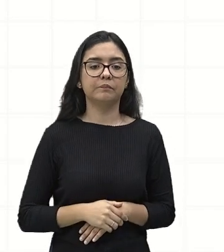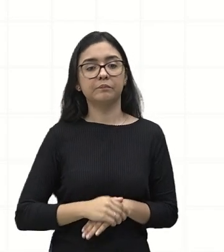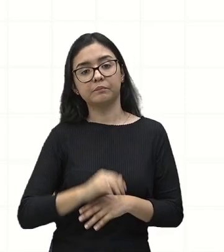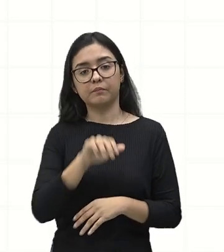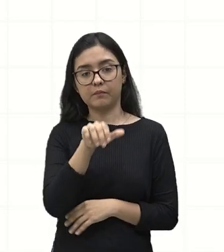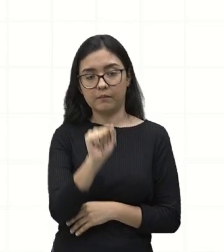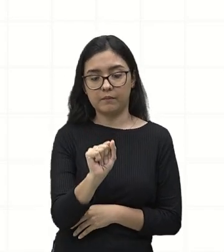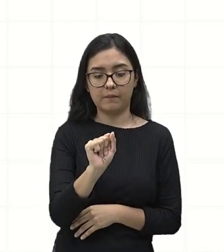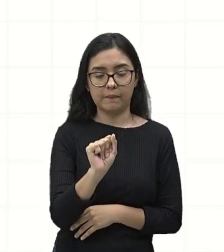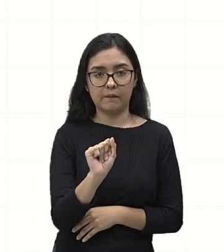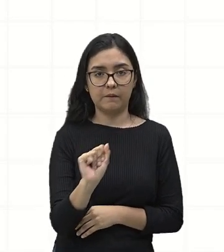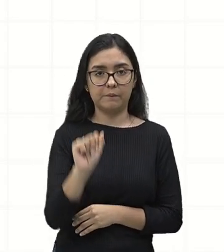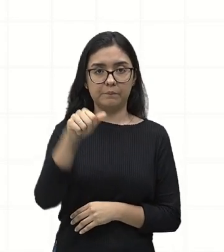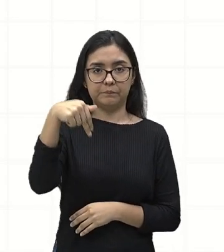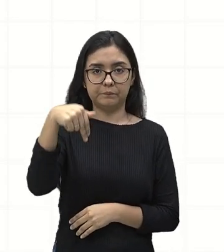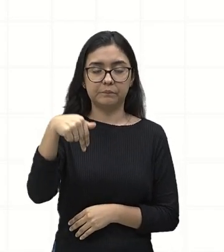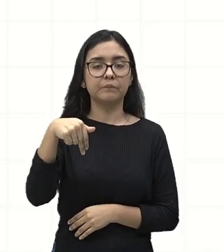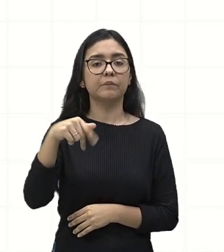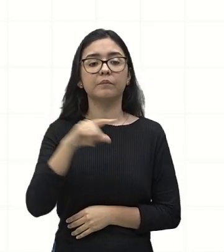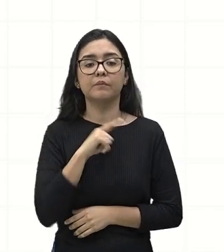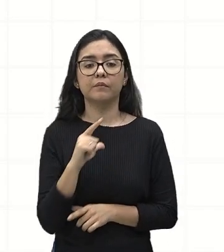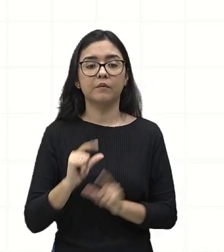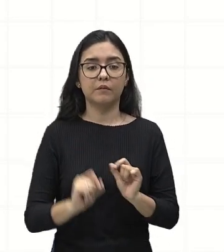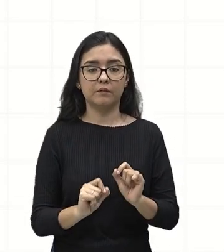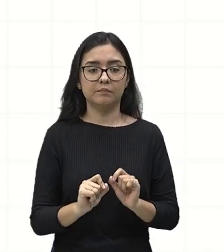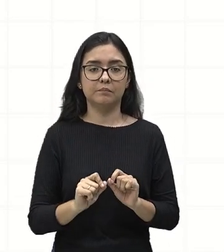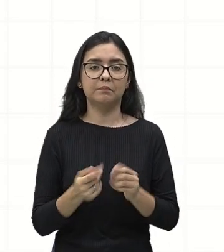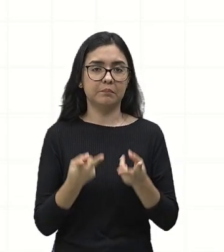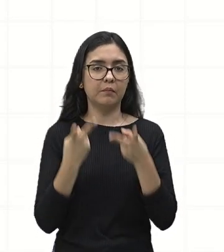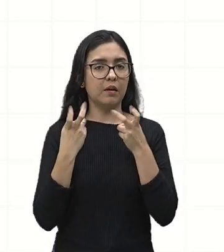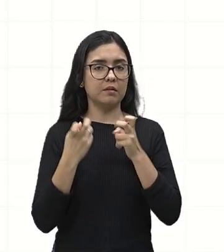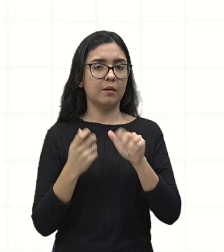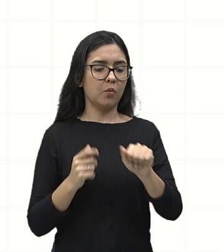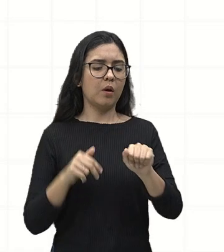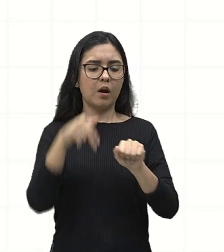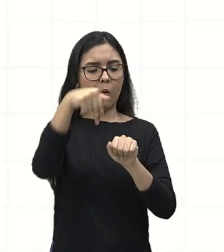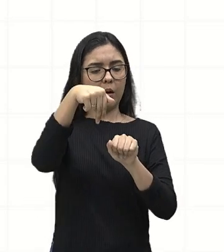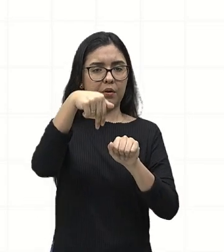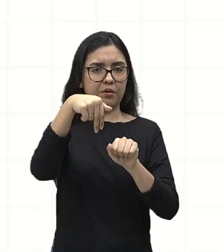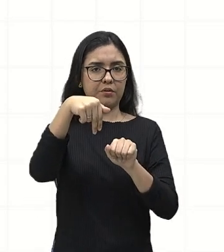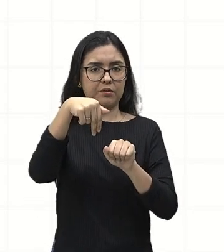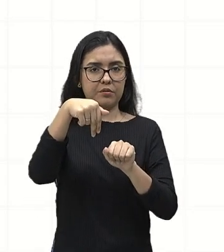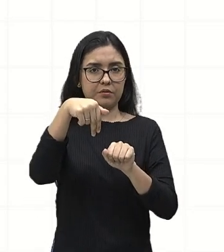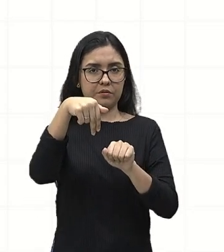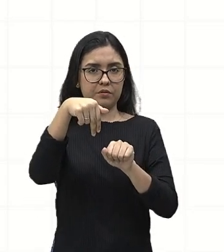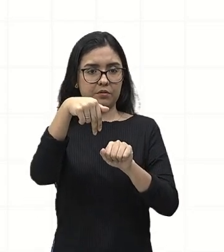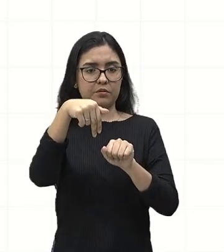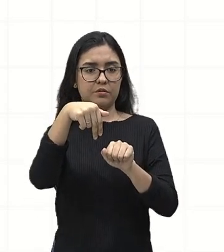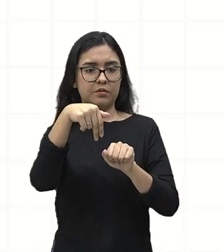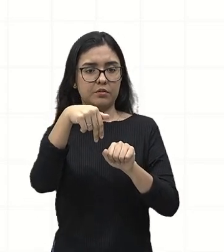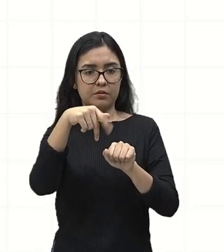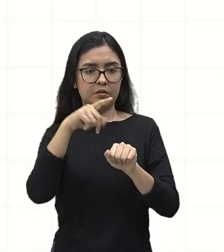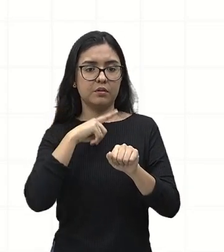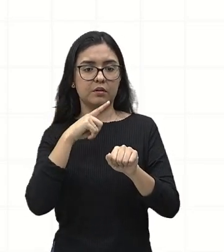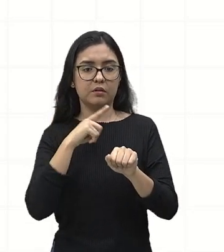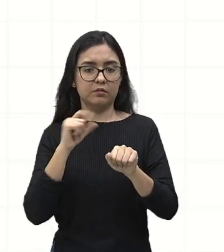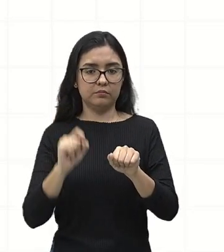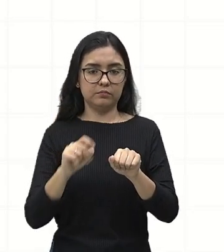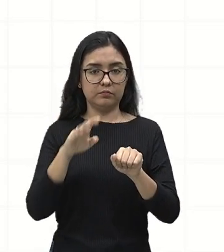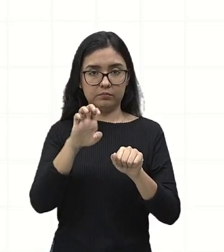elevado a N, né? Nós temos um A aqui, nós temos um expoente,